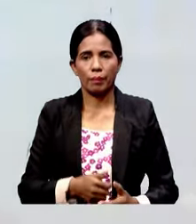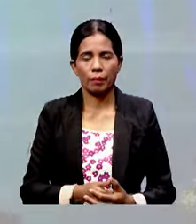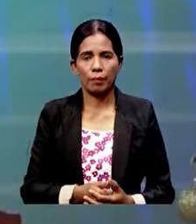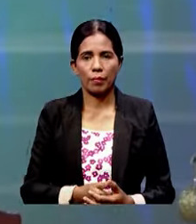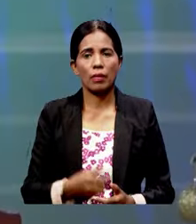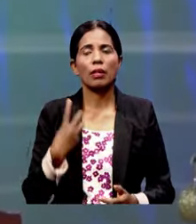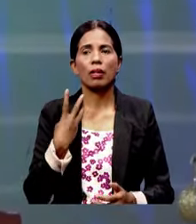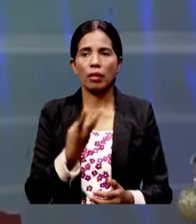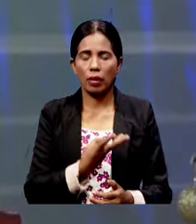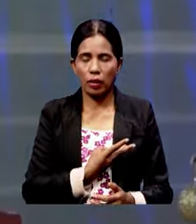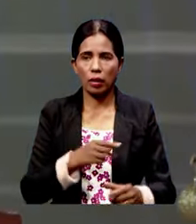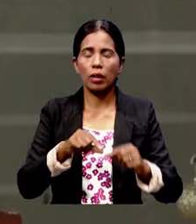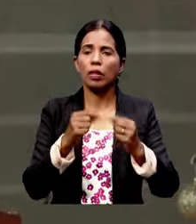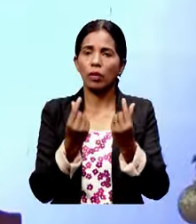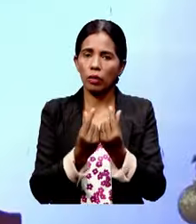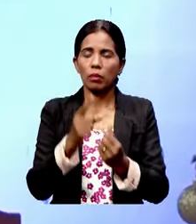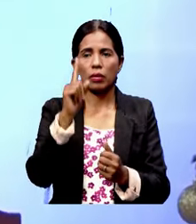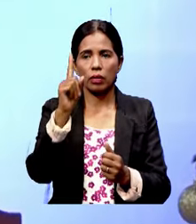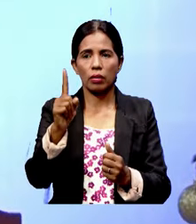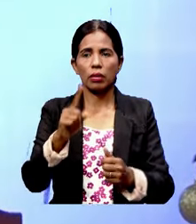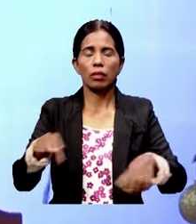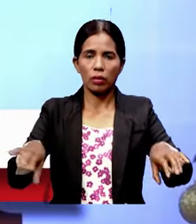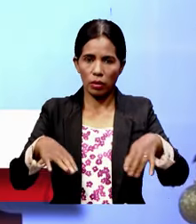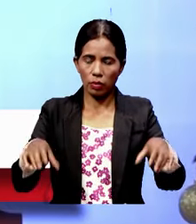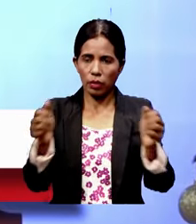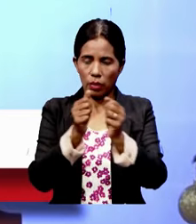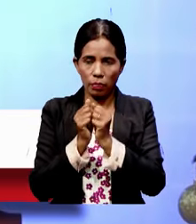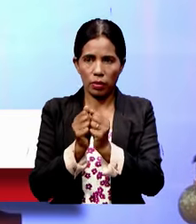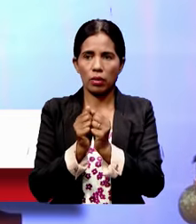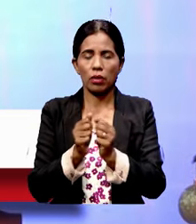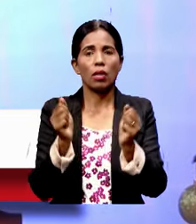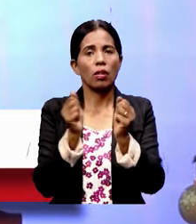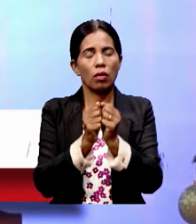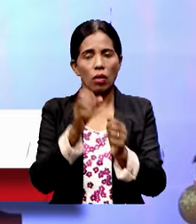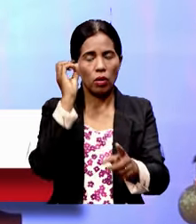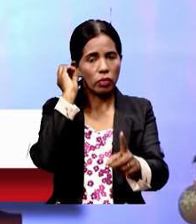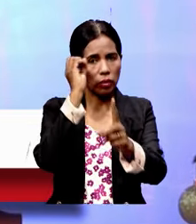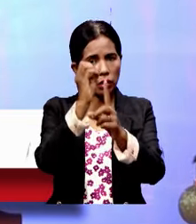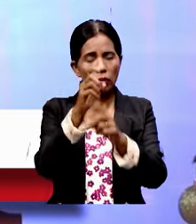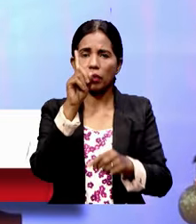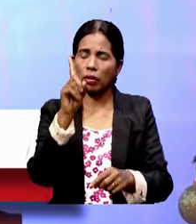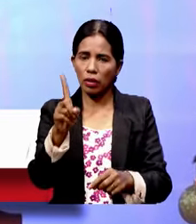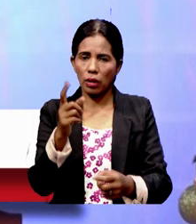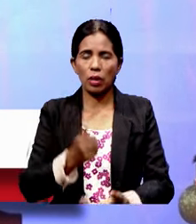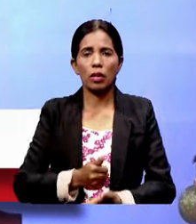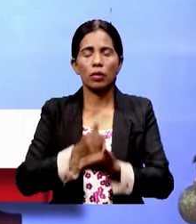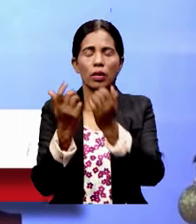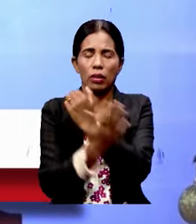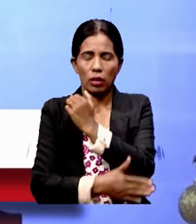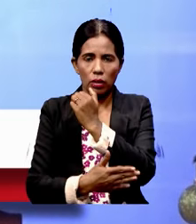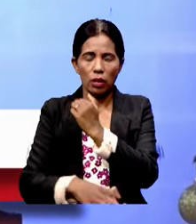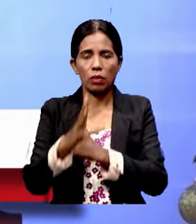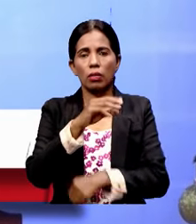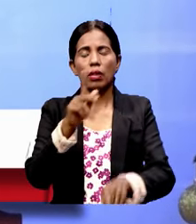e da equipa ida, serviço mútuo, objetivo ida de servir rai de né, no povo ida